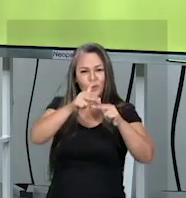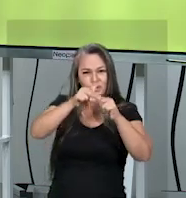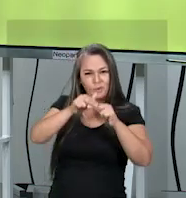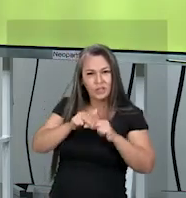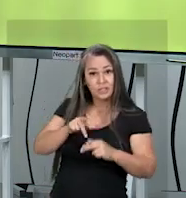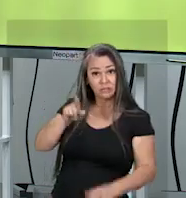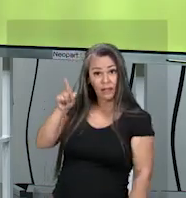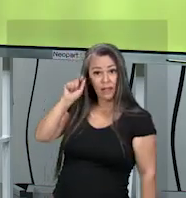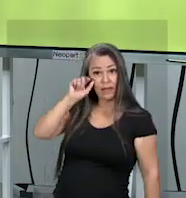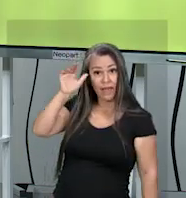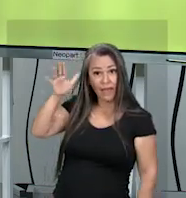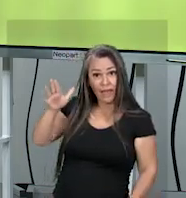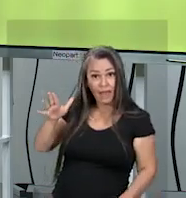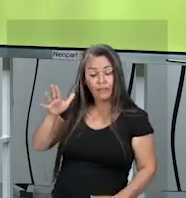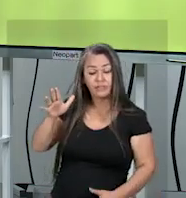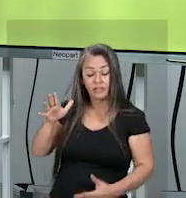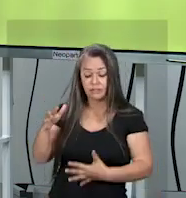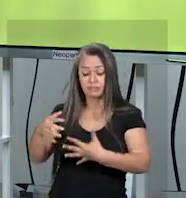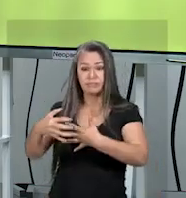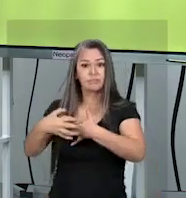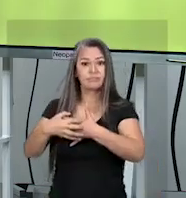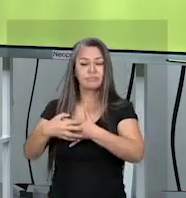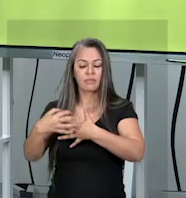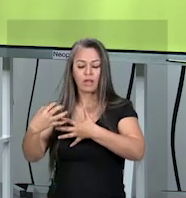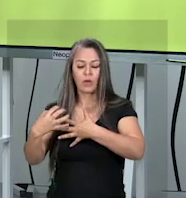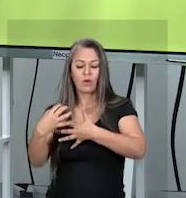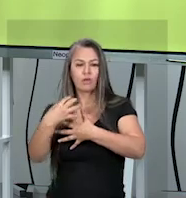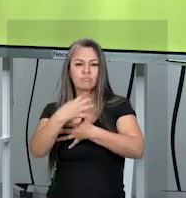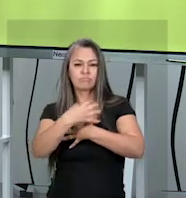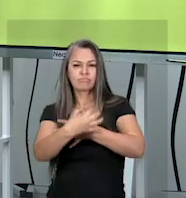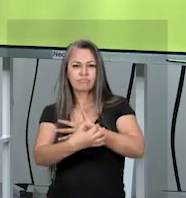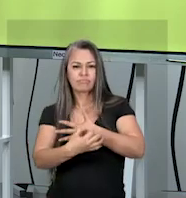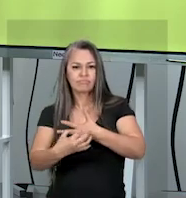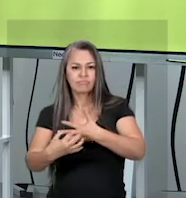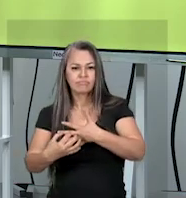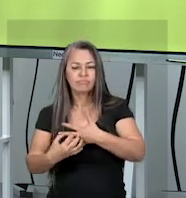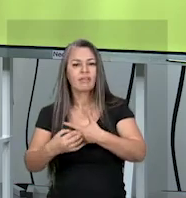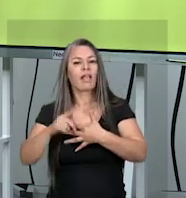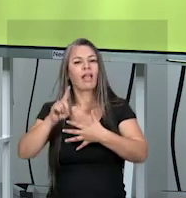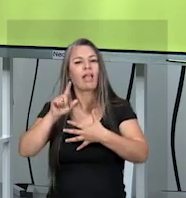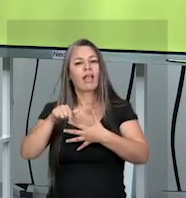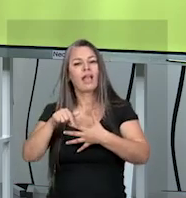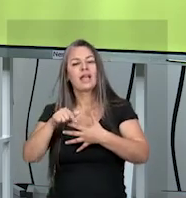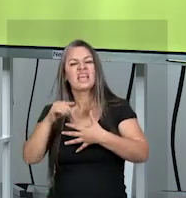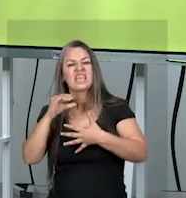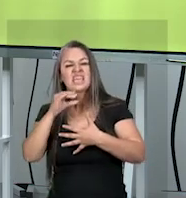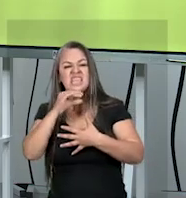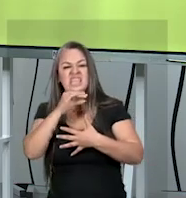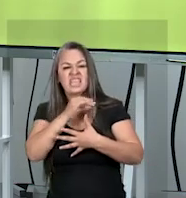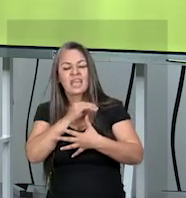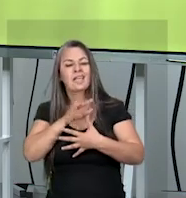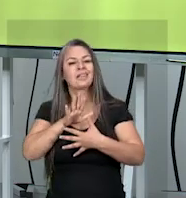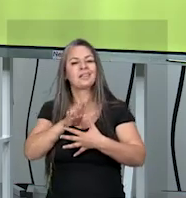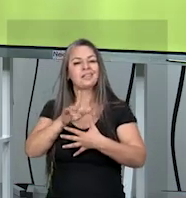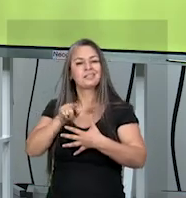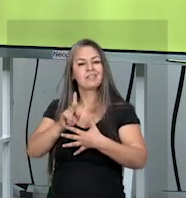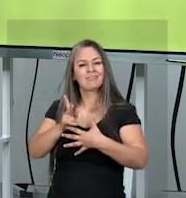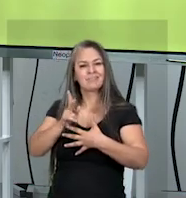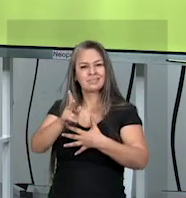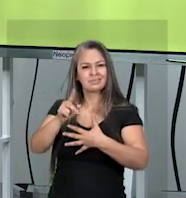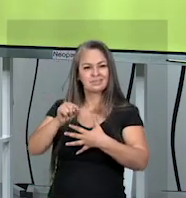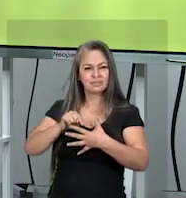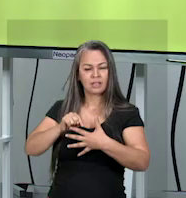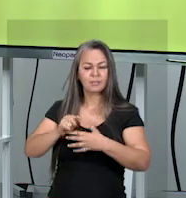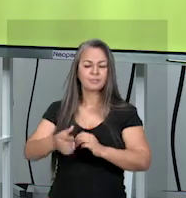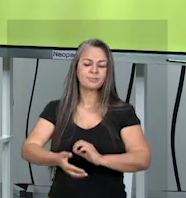predominante é o tropical nessa região, onde o clima é sempre quente e sempre mais úmido. Perfeito?